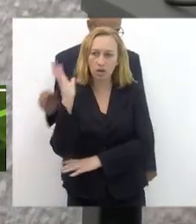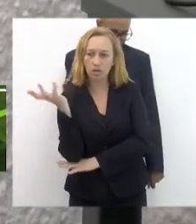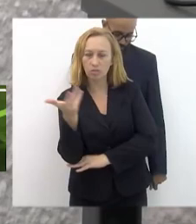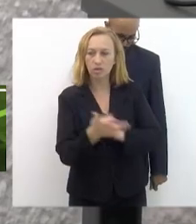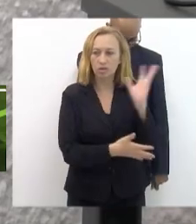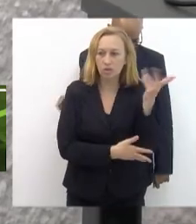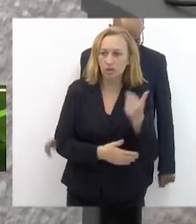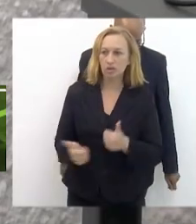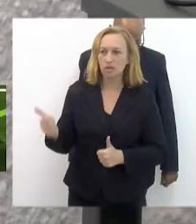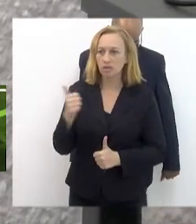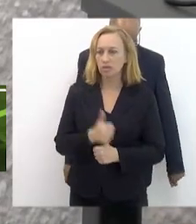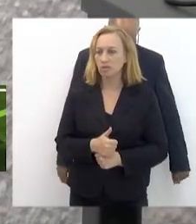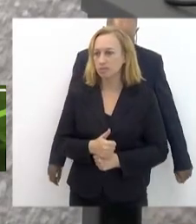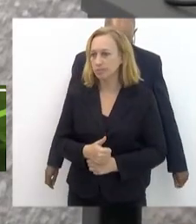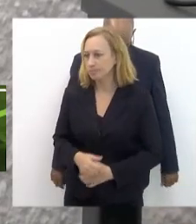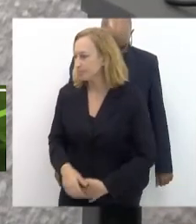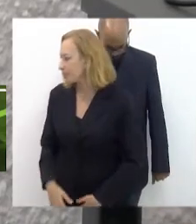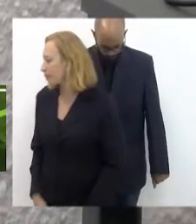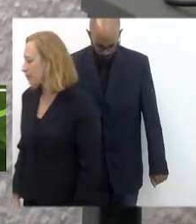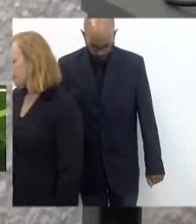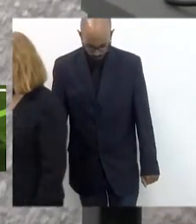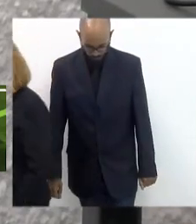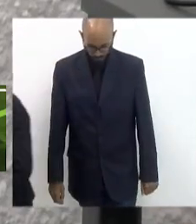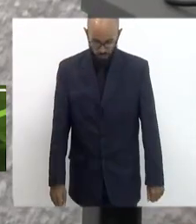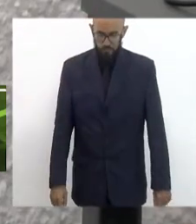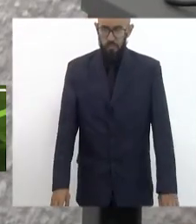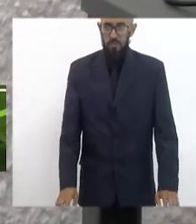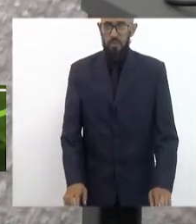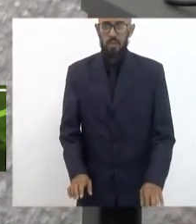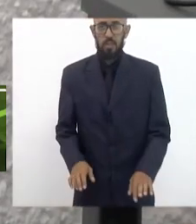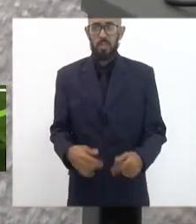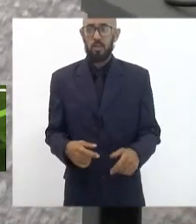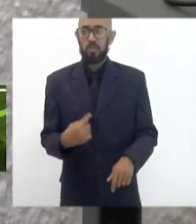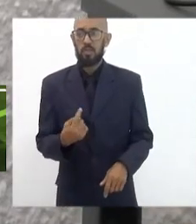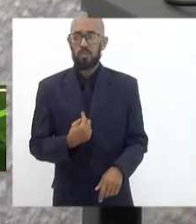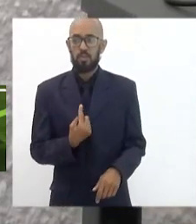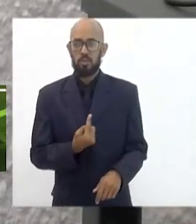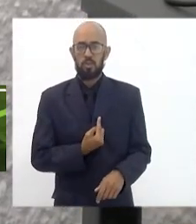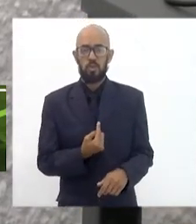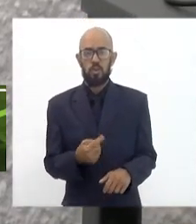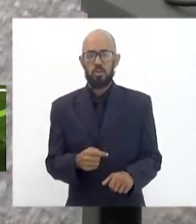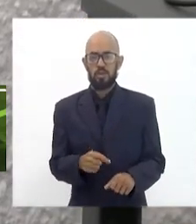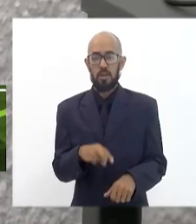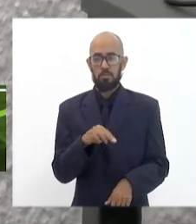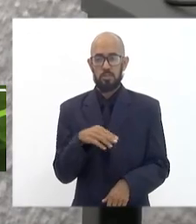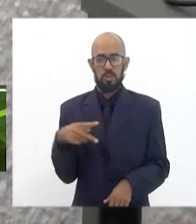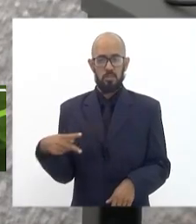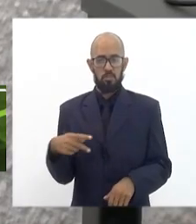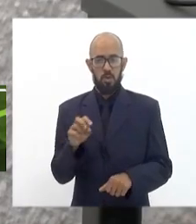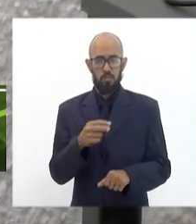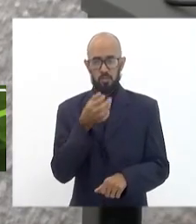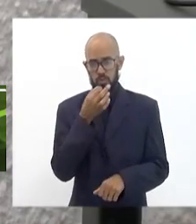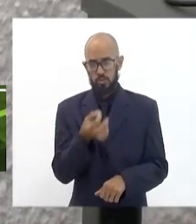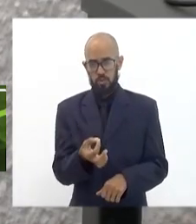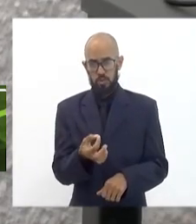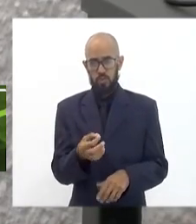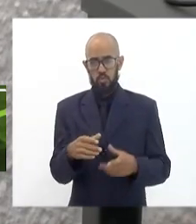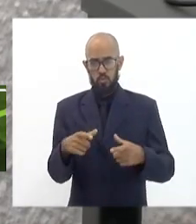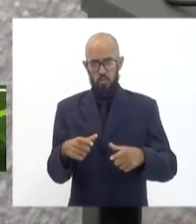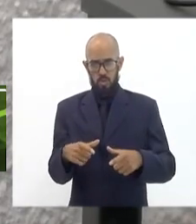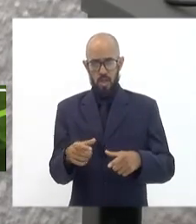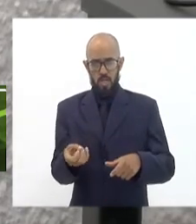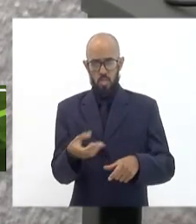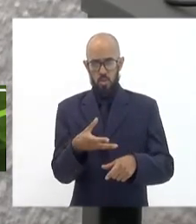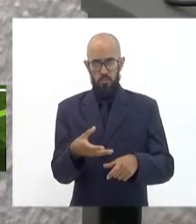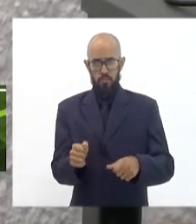chamado que atitude fiquem Correios E aí nós deixamos o Ministério Público sugeria eles sugeriram está sendo colocado agora